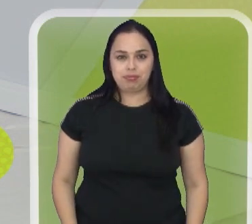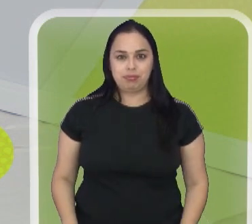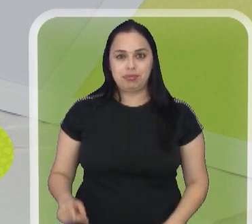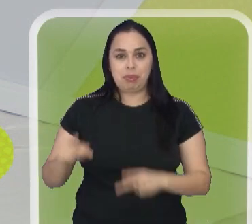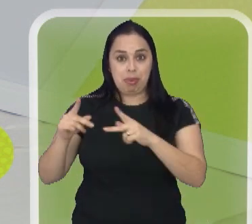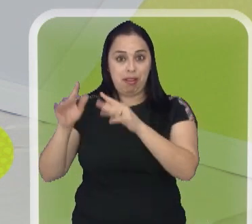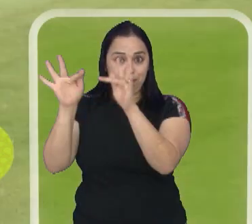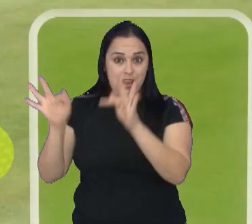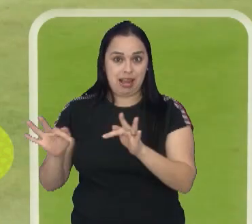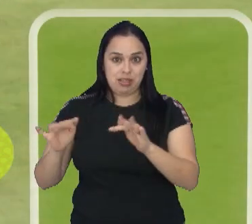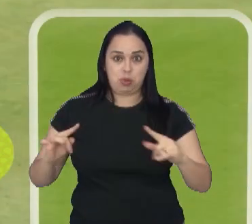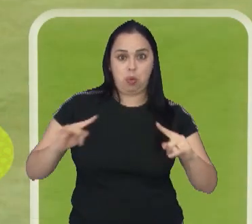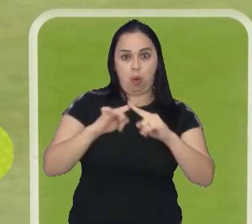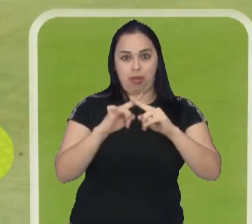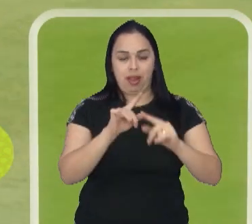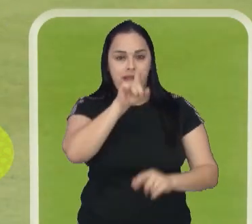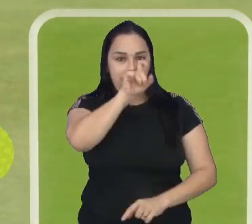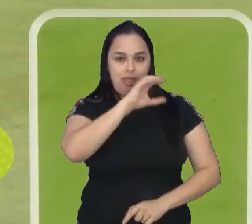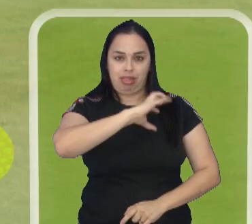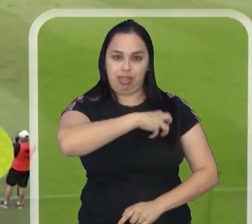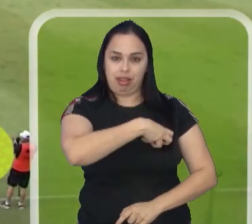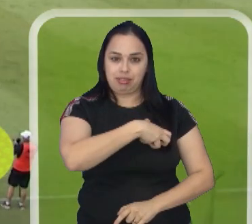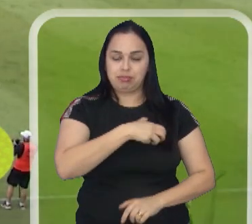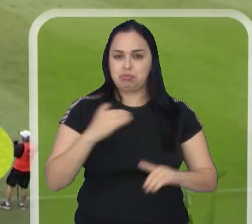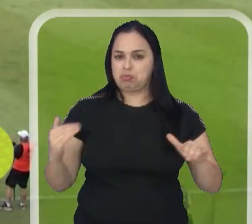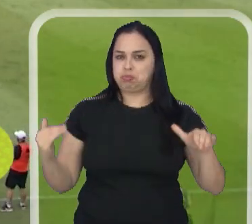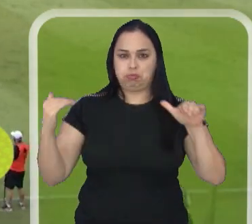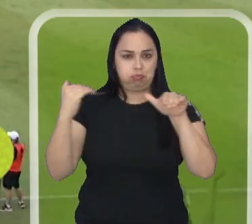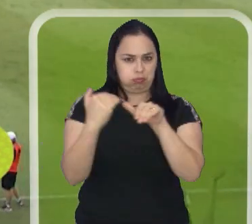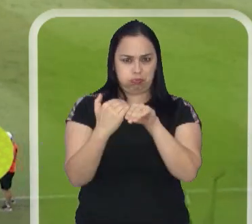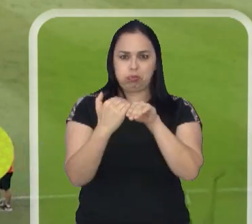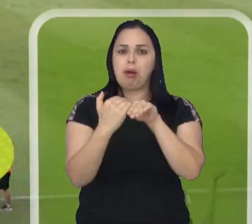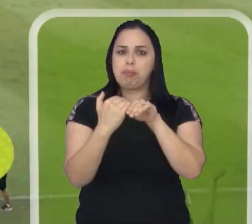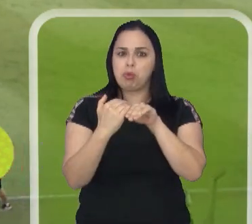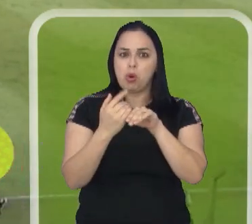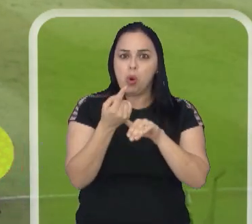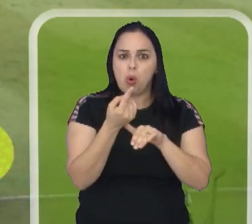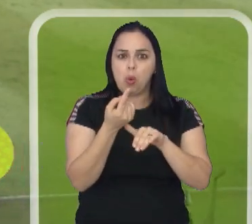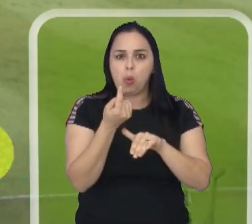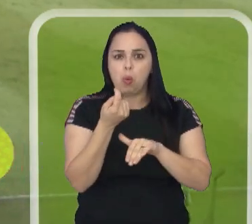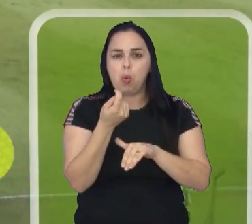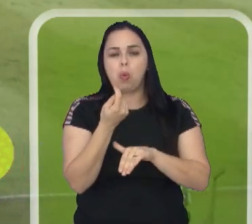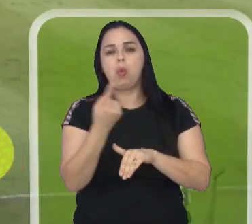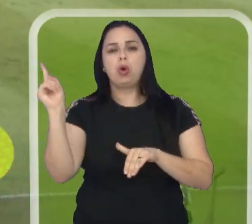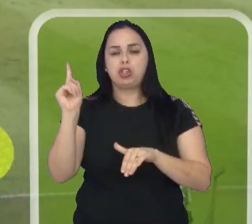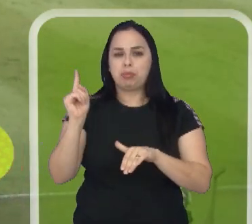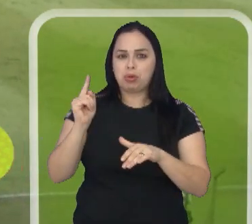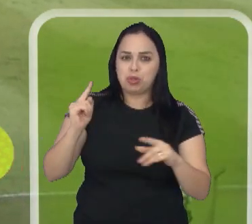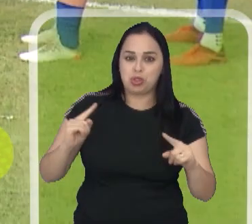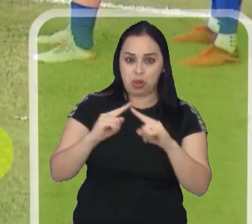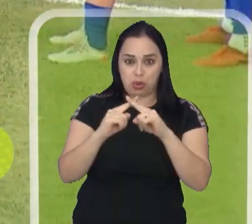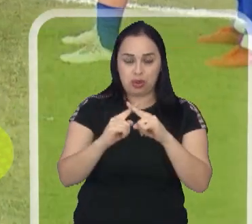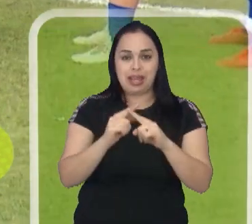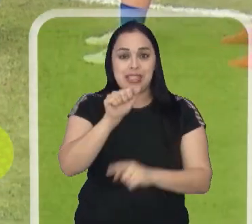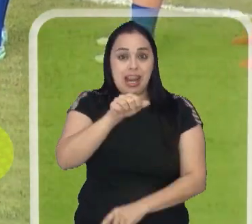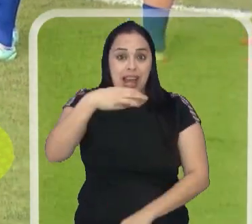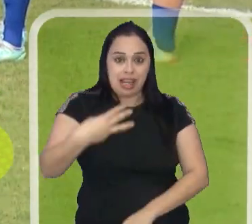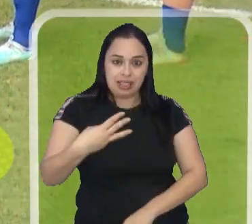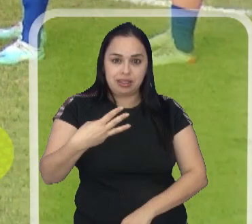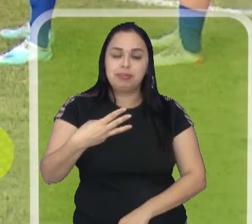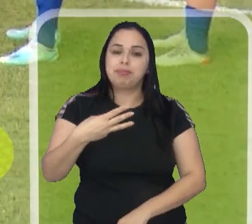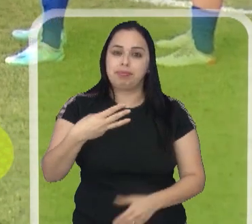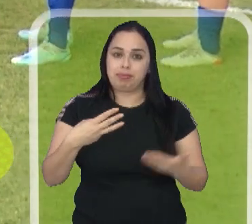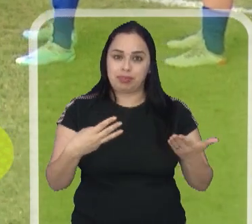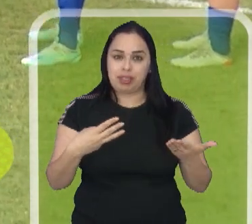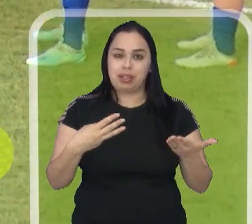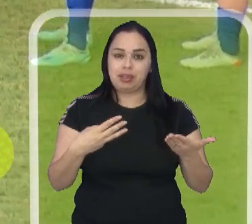Brasil e São José entraram praticamente iguais para a penúltima rodada da segunda fase da Série A3, com a Águia do Vale